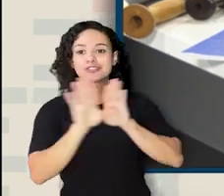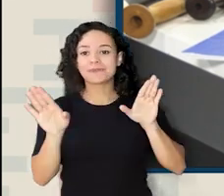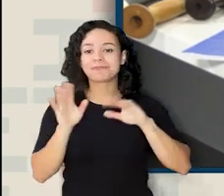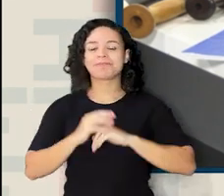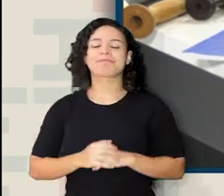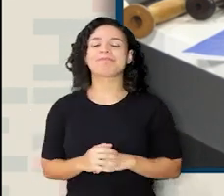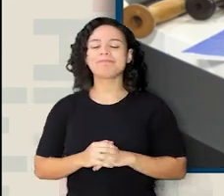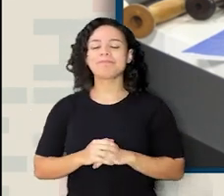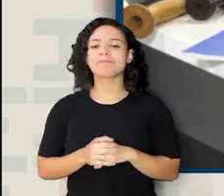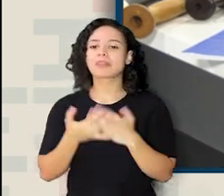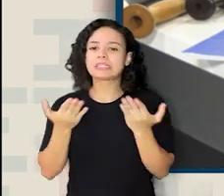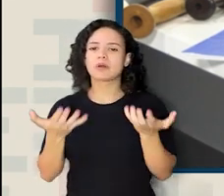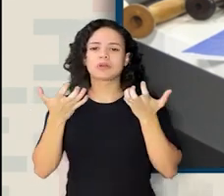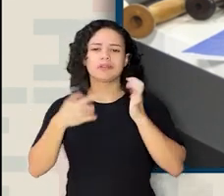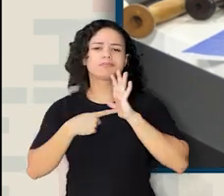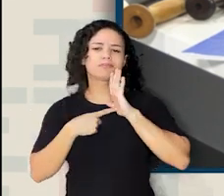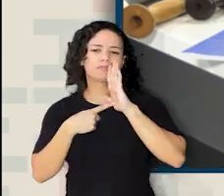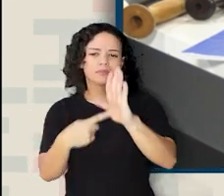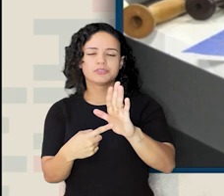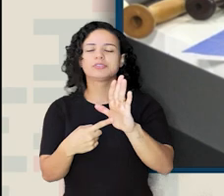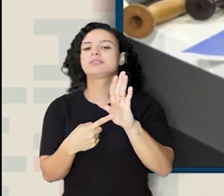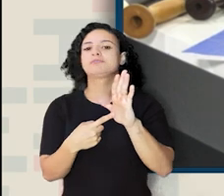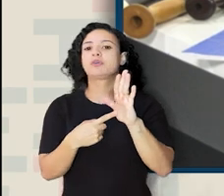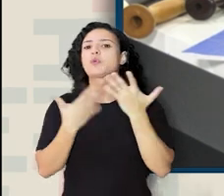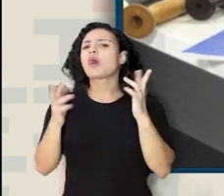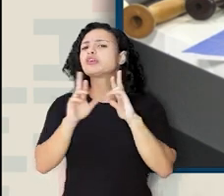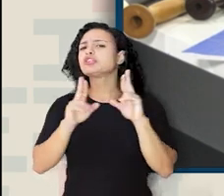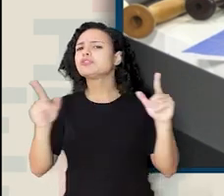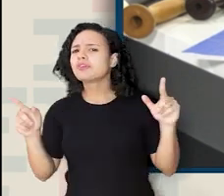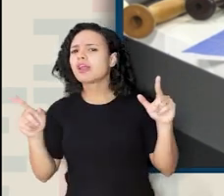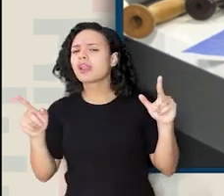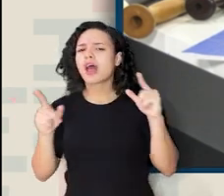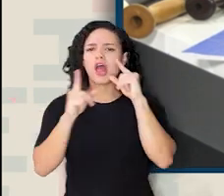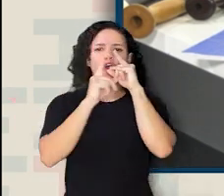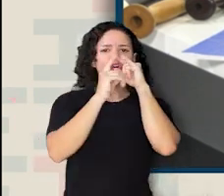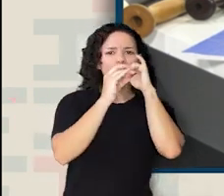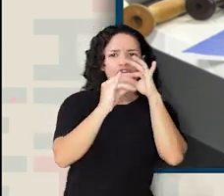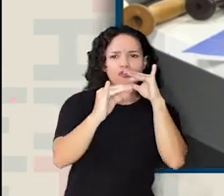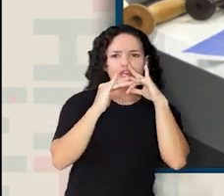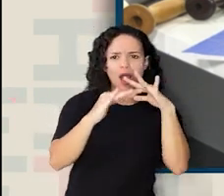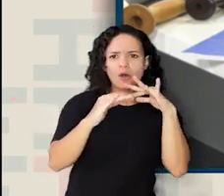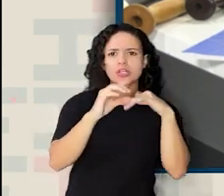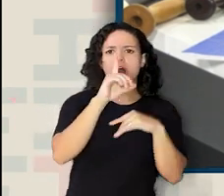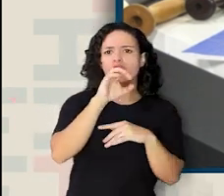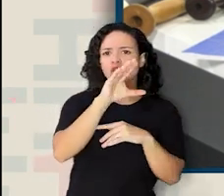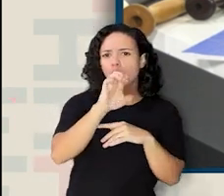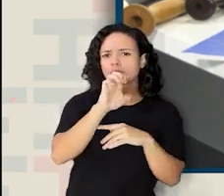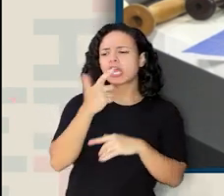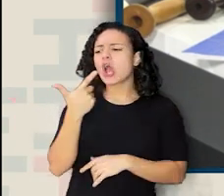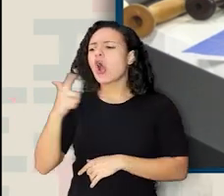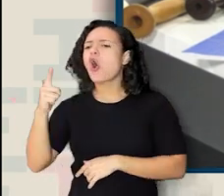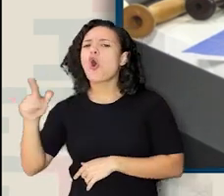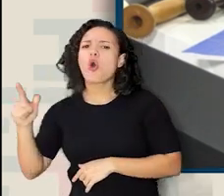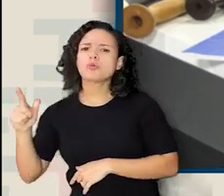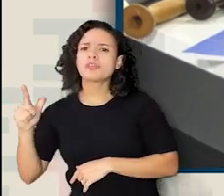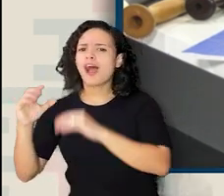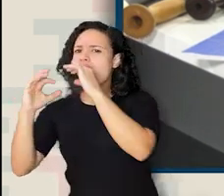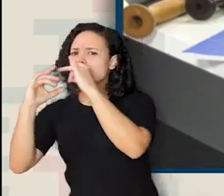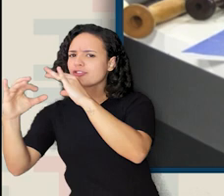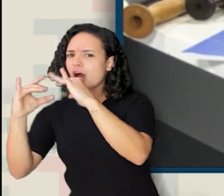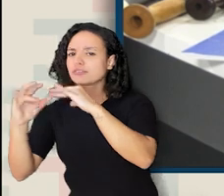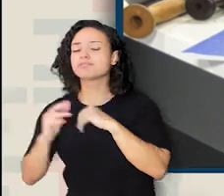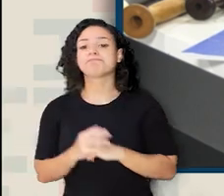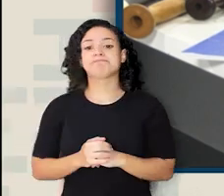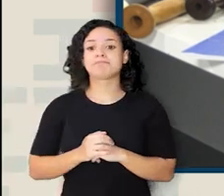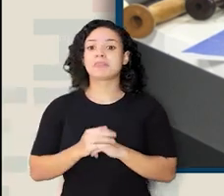Então, eu queria mostrar um pouco qual a diferença da flauta doce, então, em relação a outras flautas, né? No